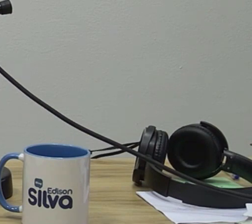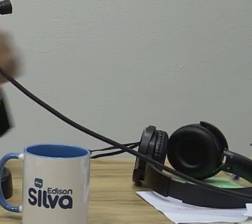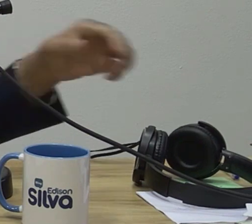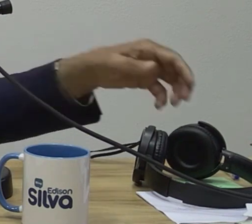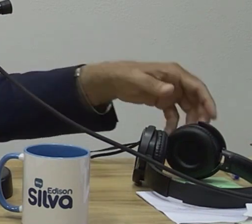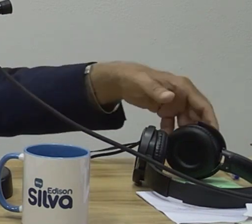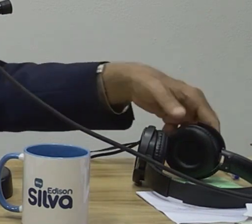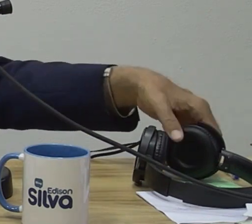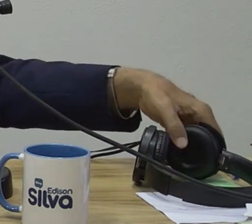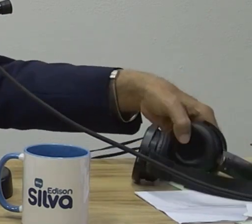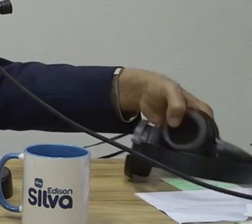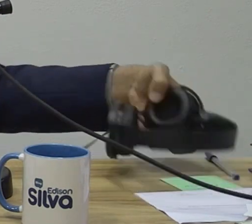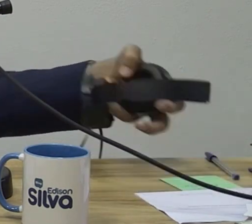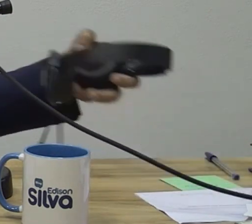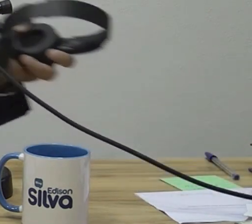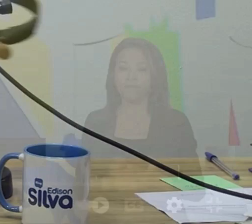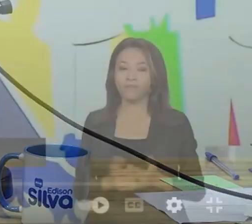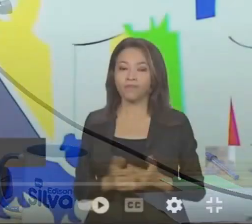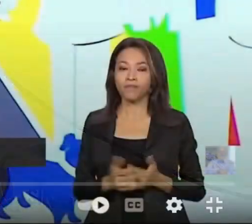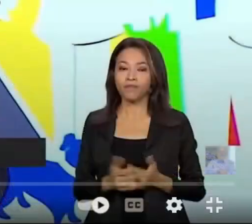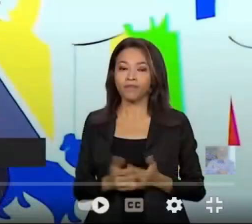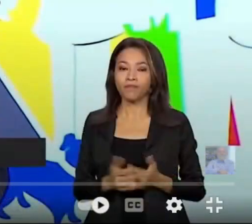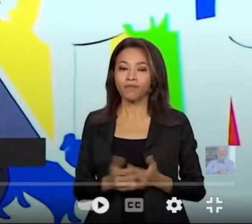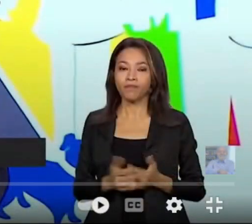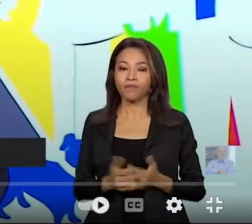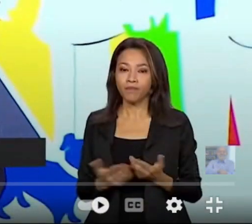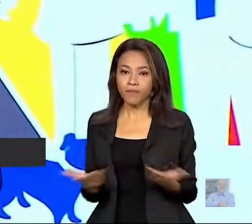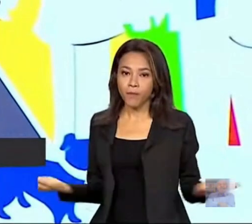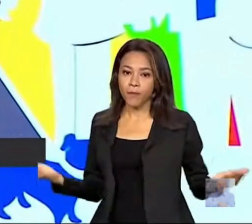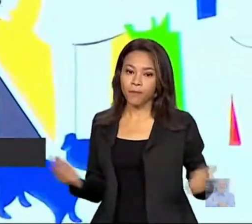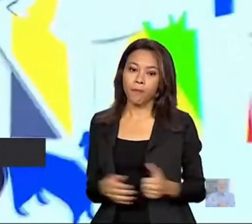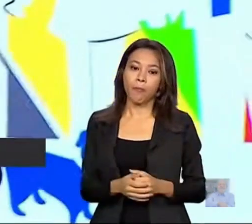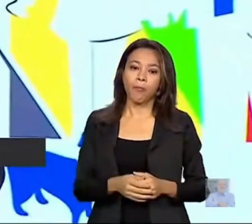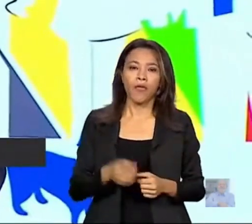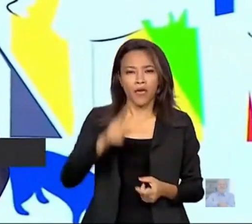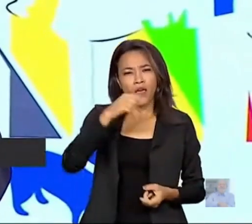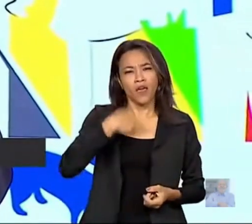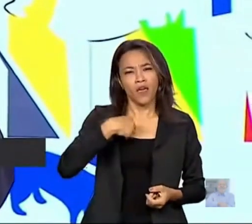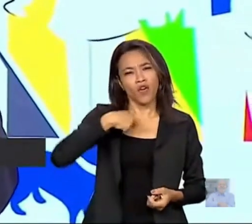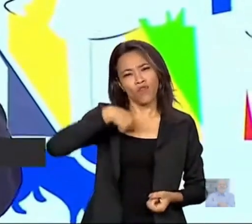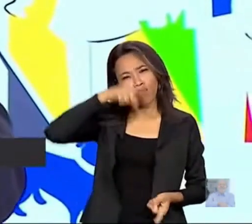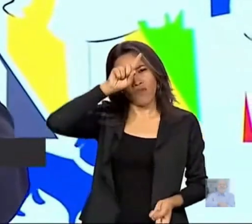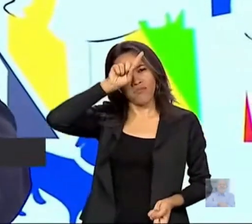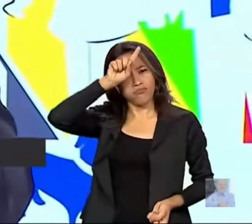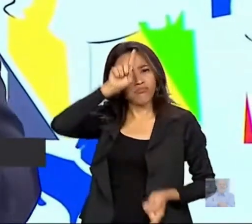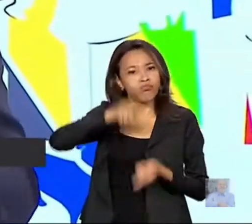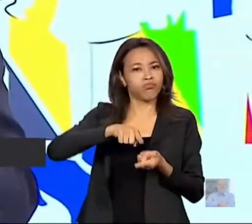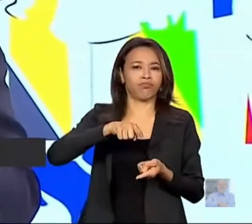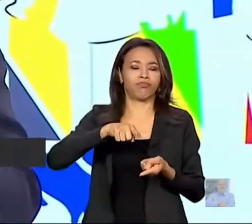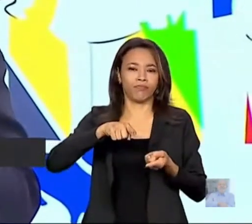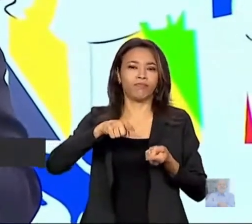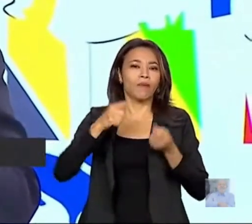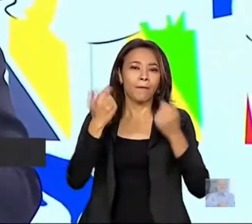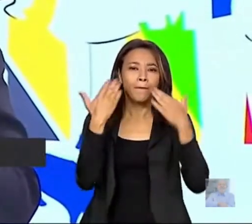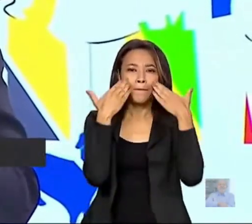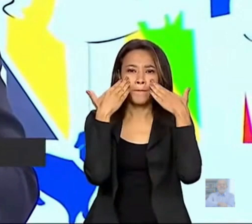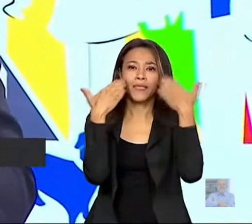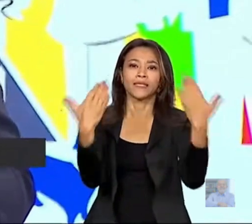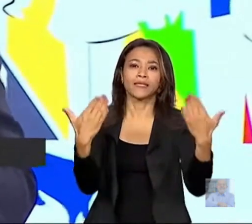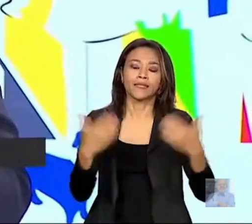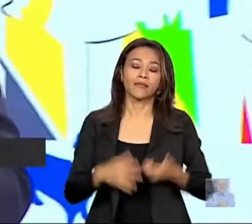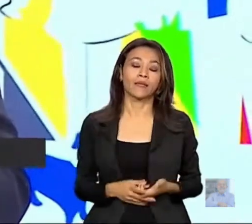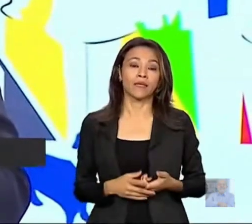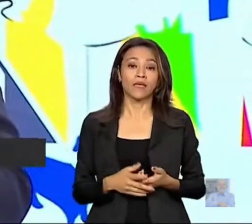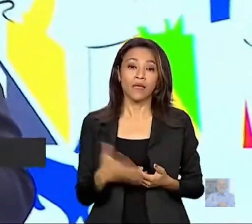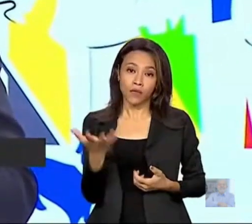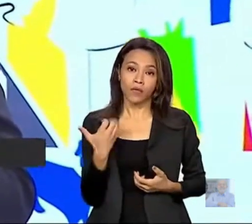já falou. Vamos ouvi-lo. Vou fazer uma rápida apresentação, mas antes disso queria dizer que esse é